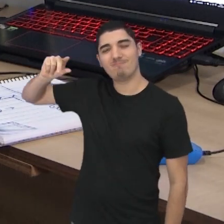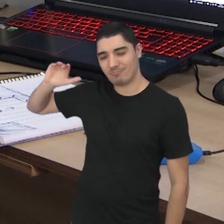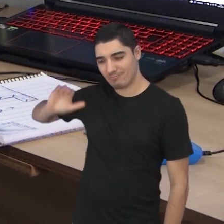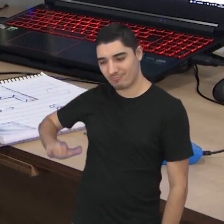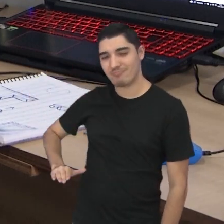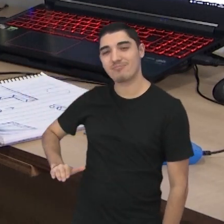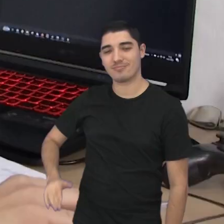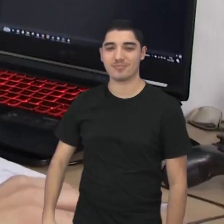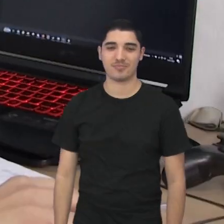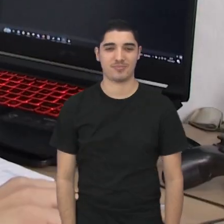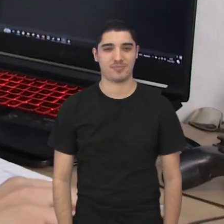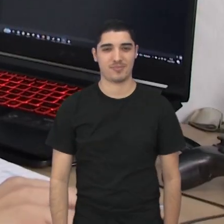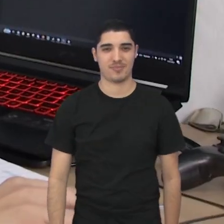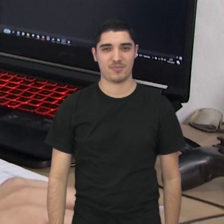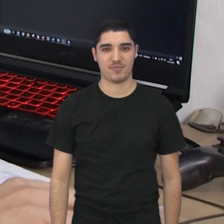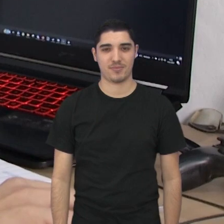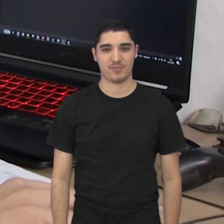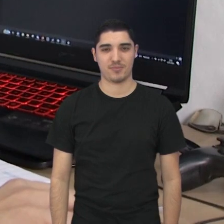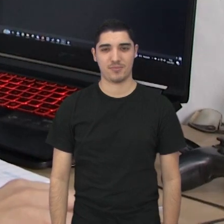infância, né? Vamos assim dizer.